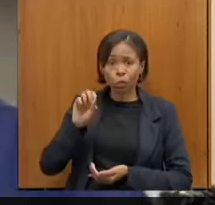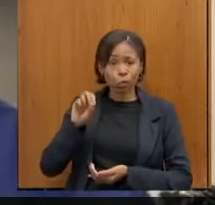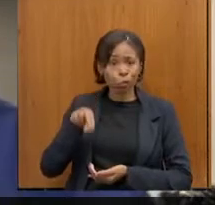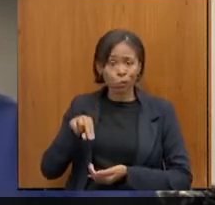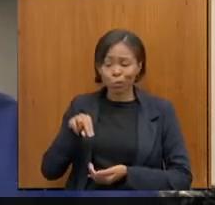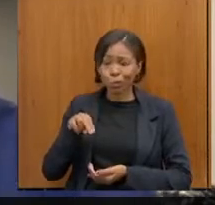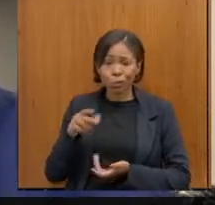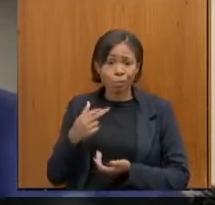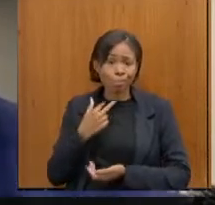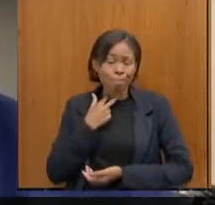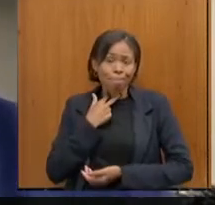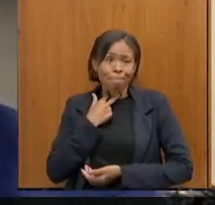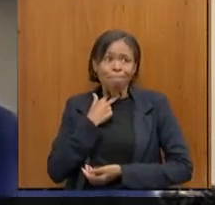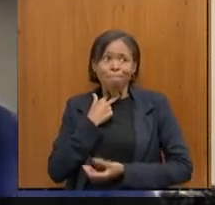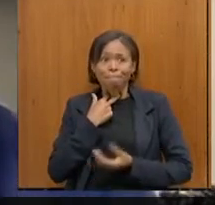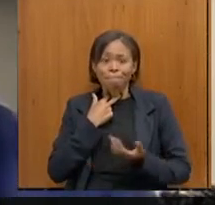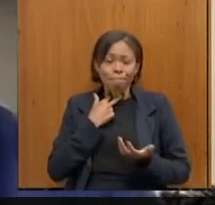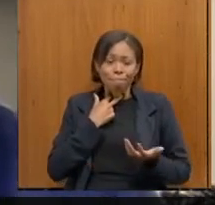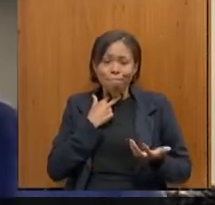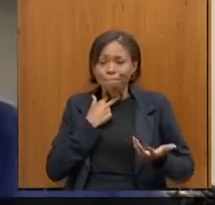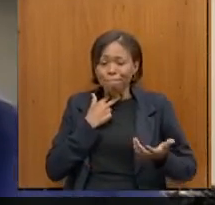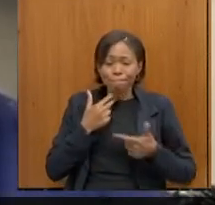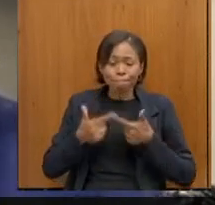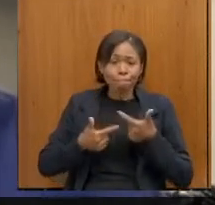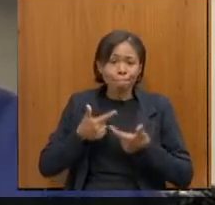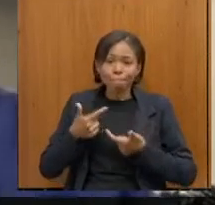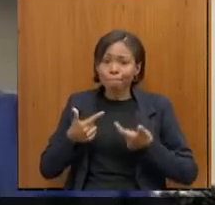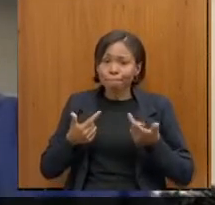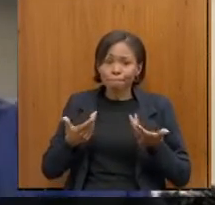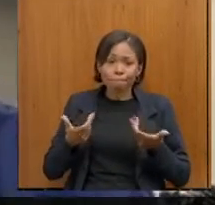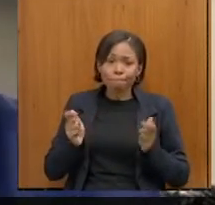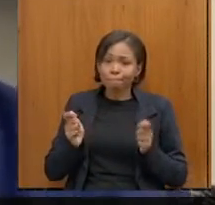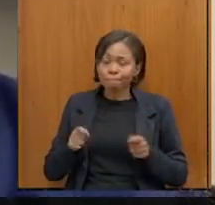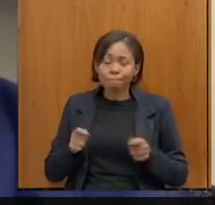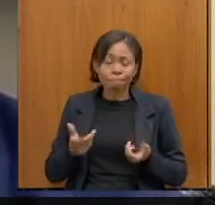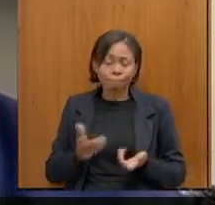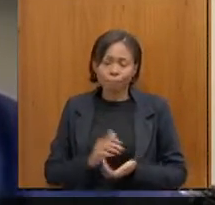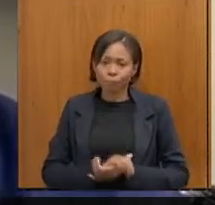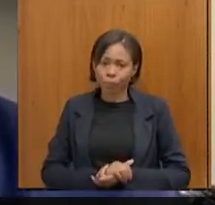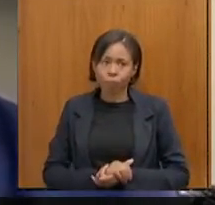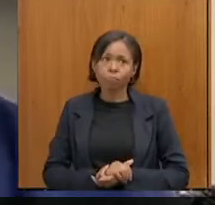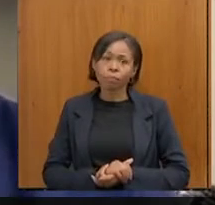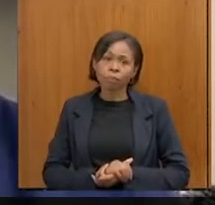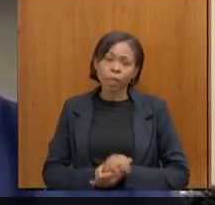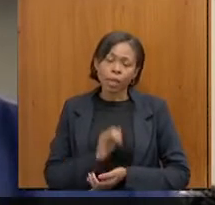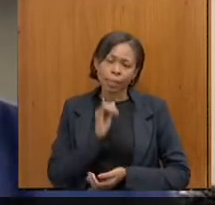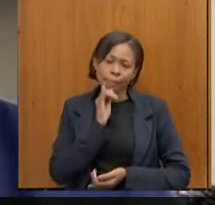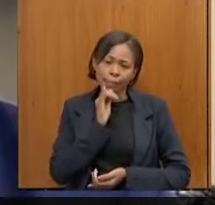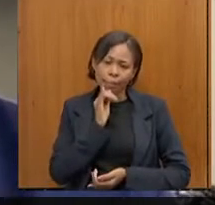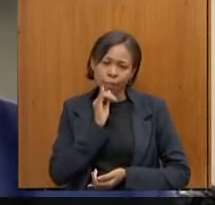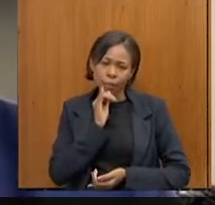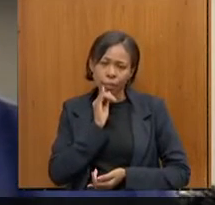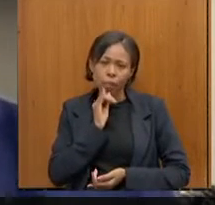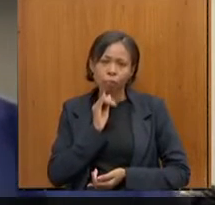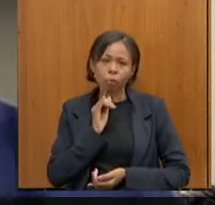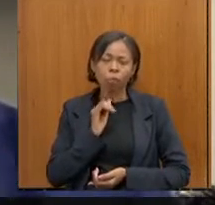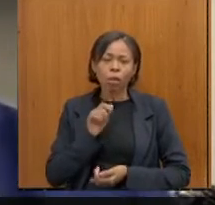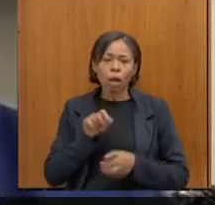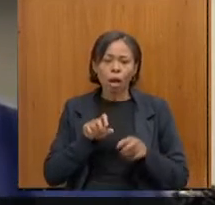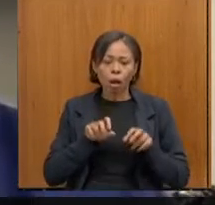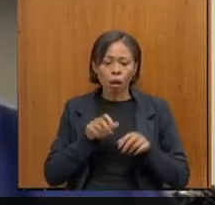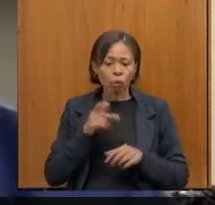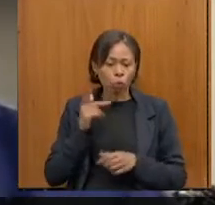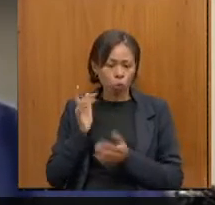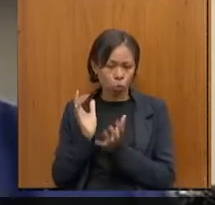nosso precisamos de comer tem capacidade de fazer apenas para exemplificar secretário Fernando é a bancada nosso do